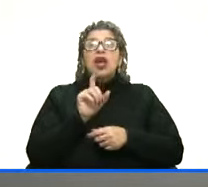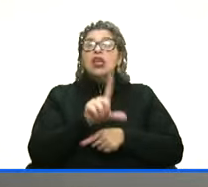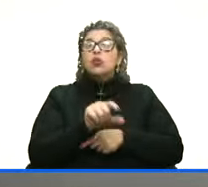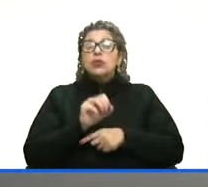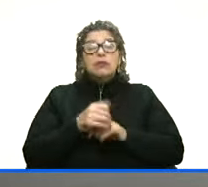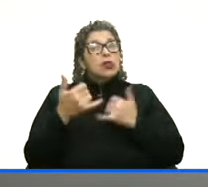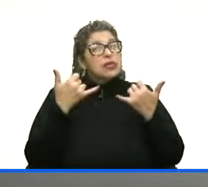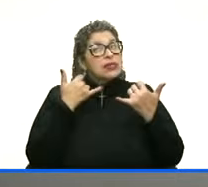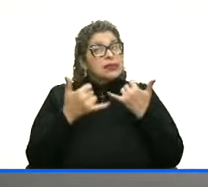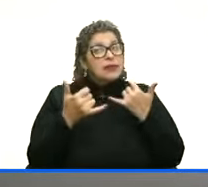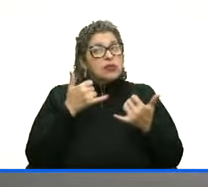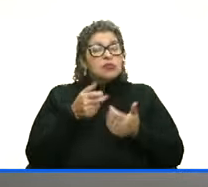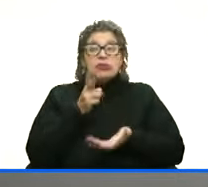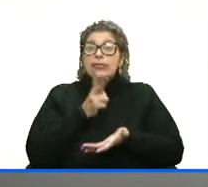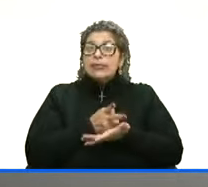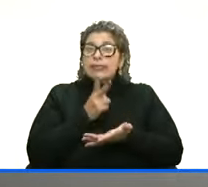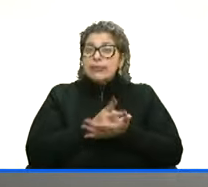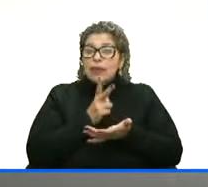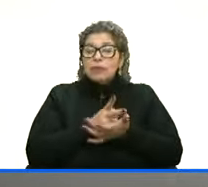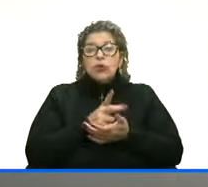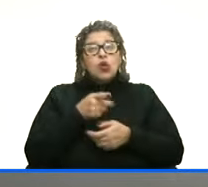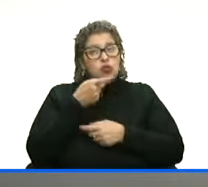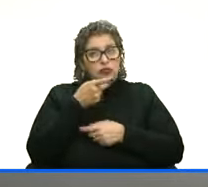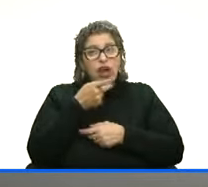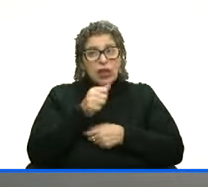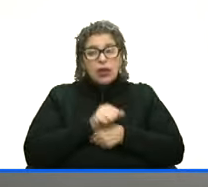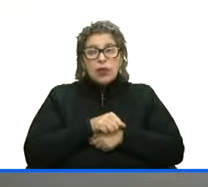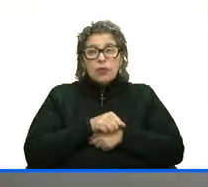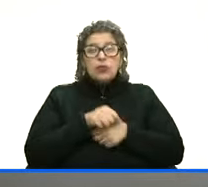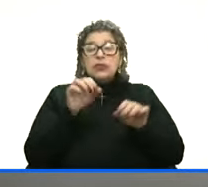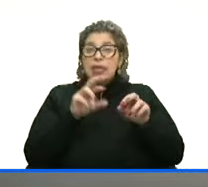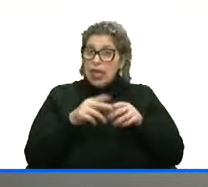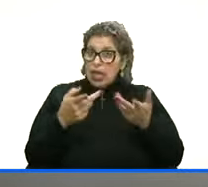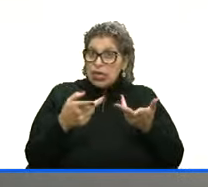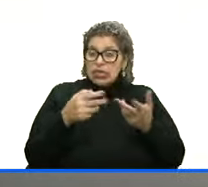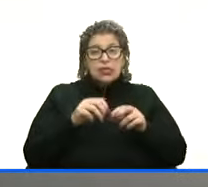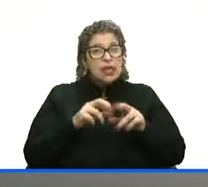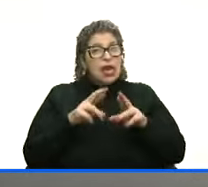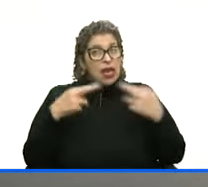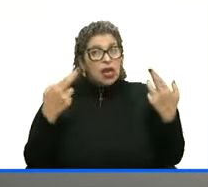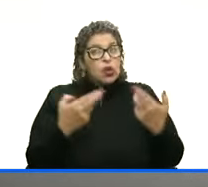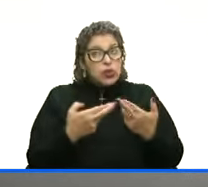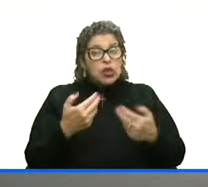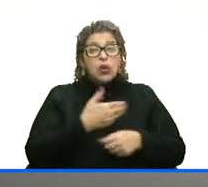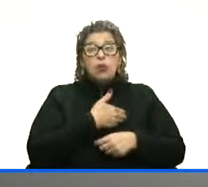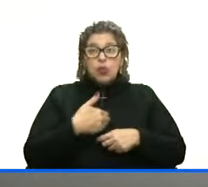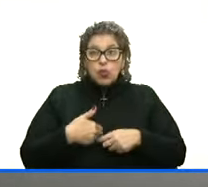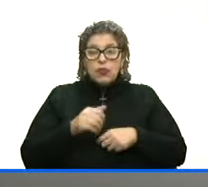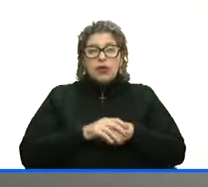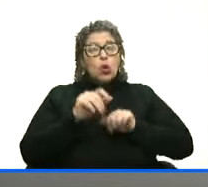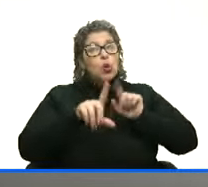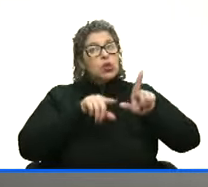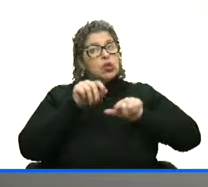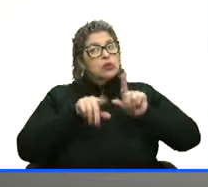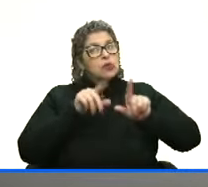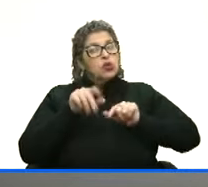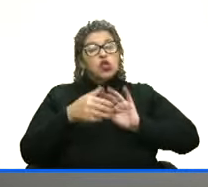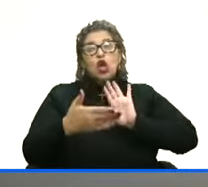eu tiro o exemplo. Todas as vezes que nós falamos aqui nessa audiência em outras alternativas,